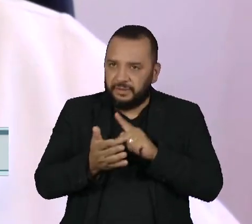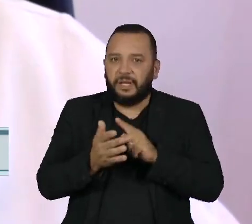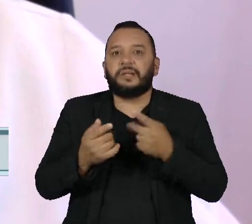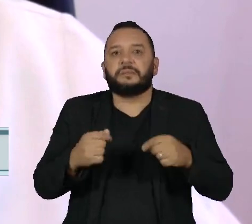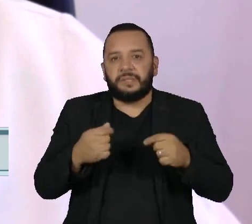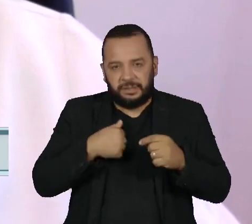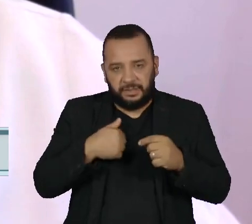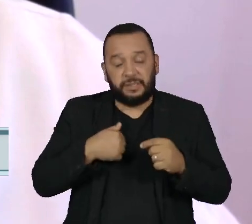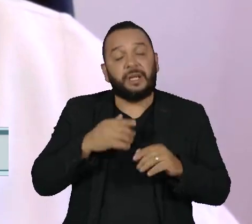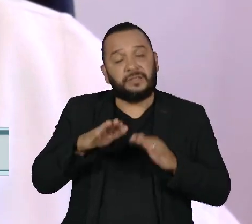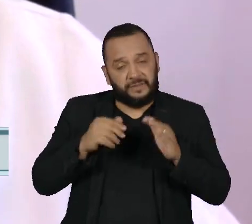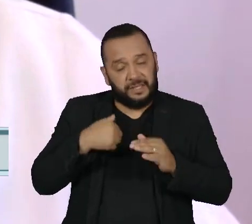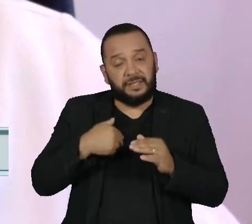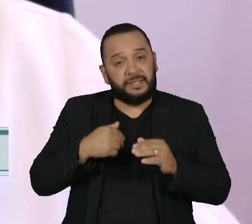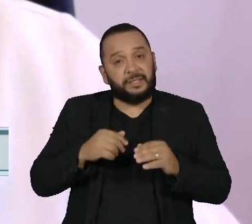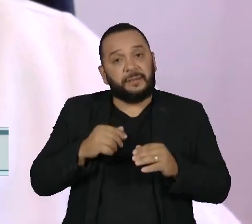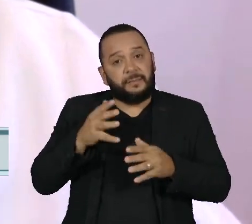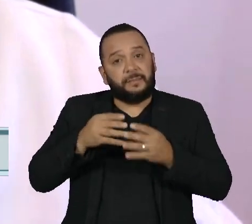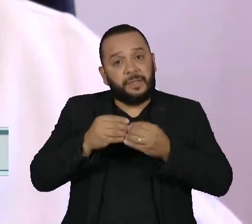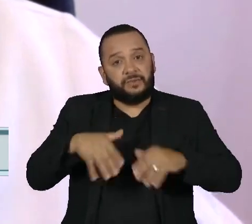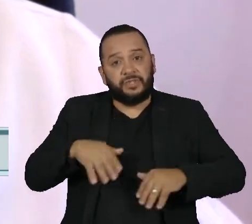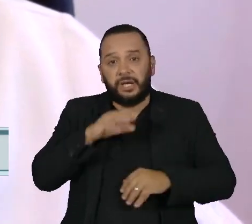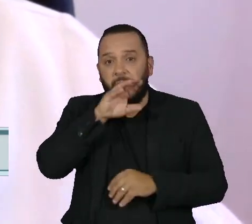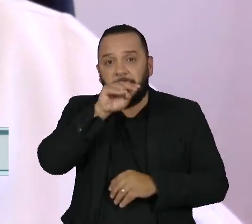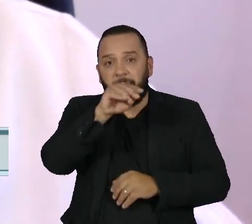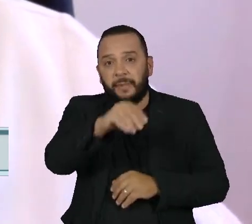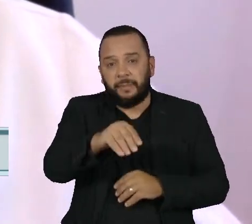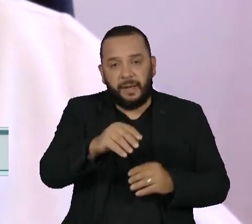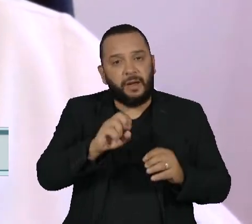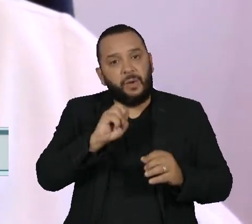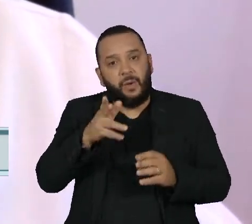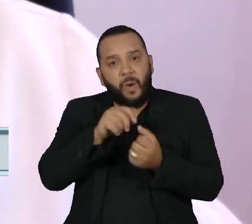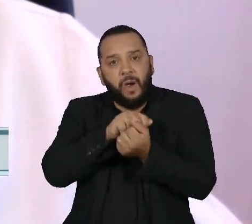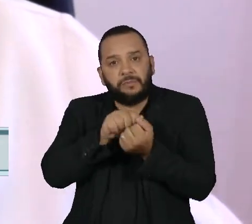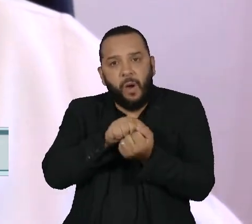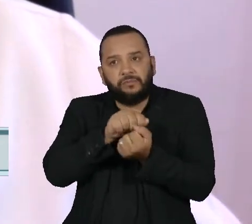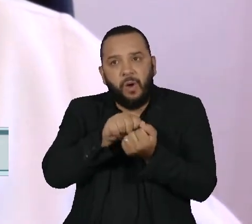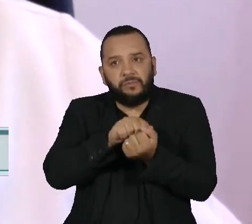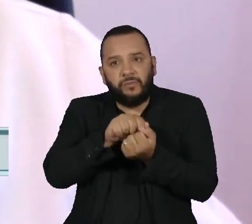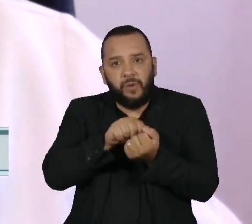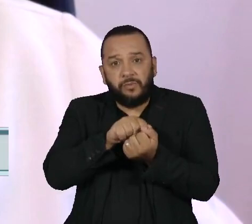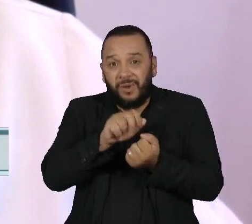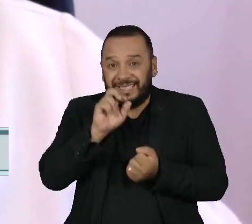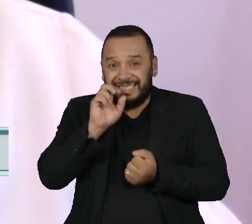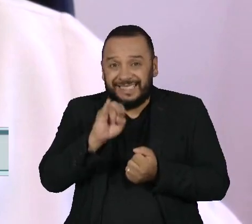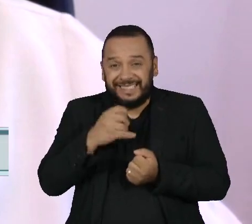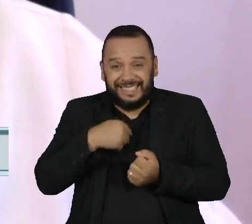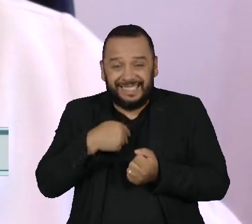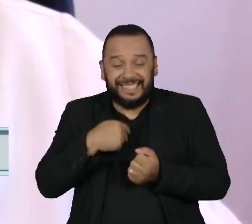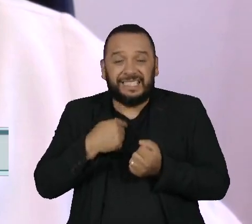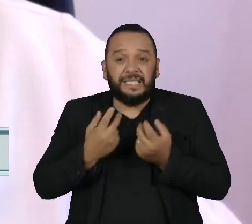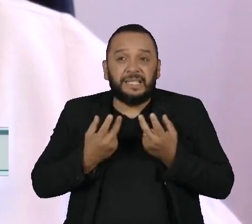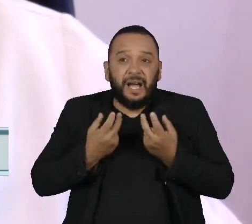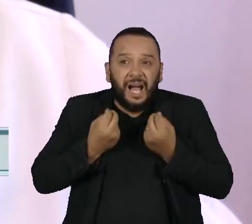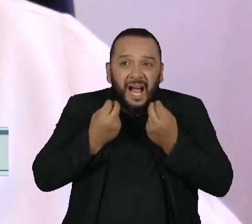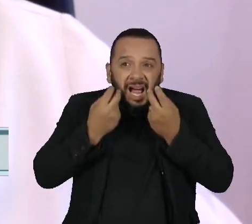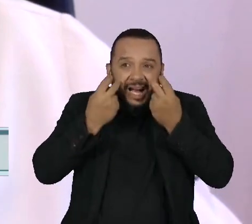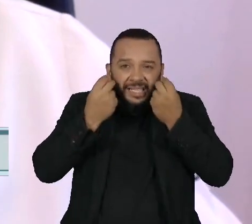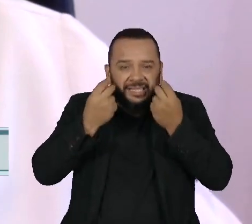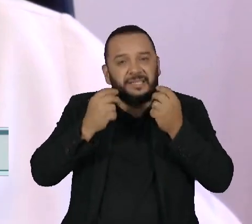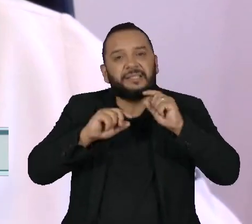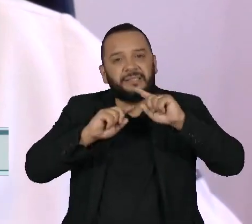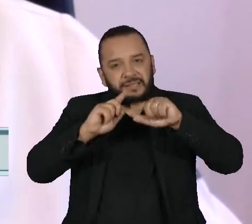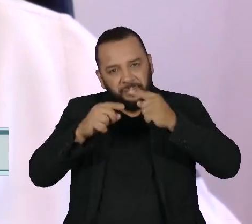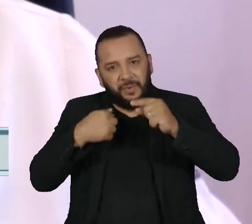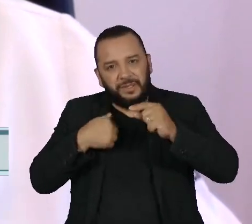para fala ou para deglutição. Então, normalmente, para tumores mais avançados, a reconstrução é aquilo que permite ao paciente